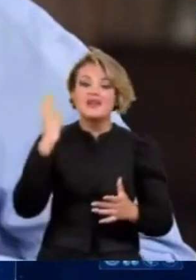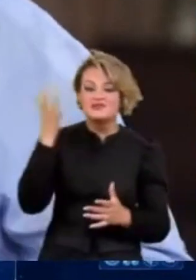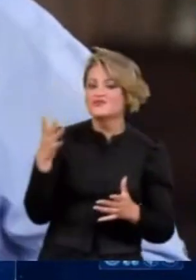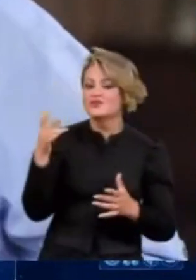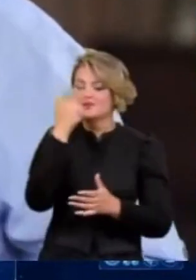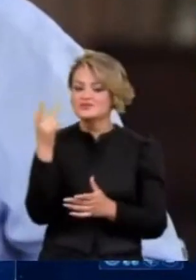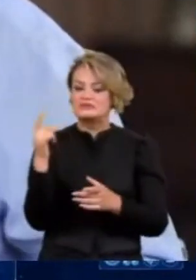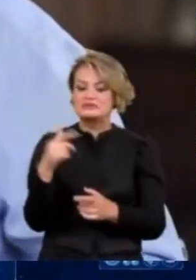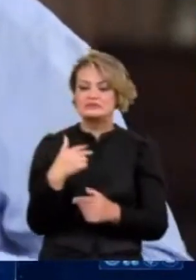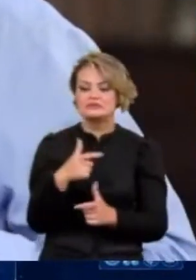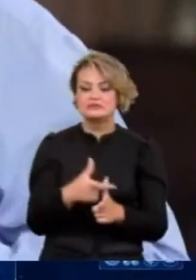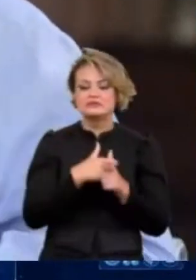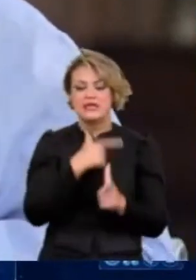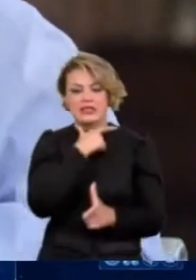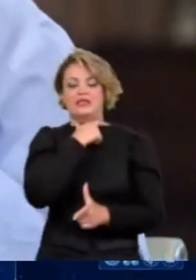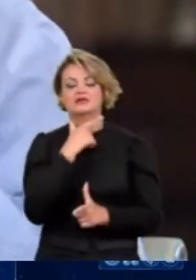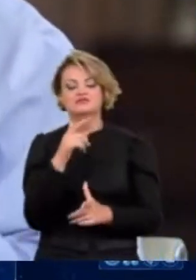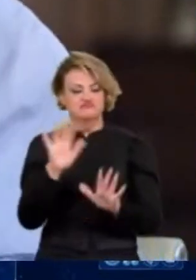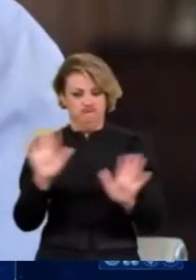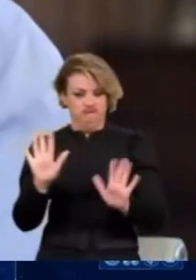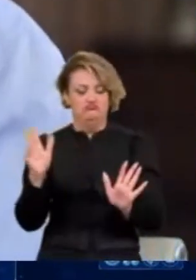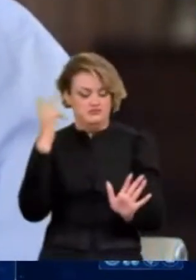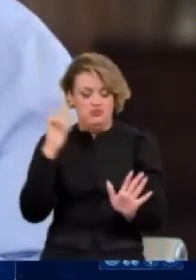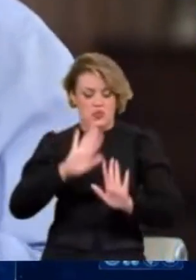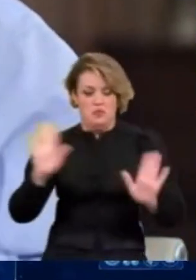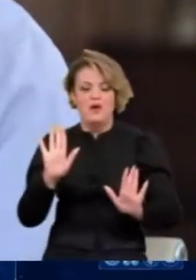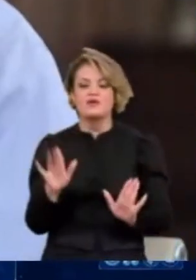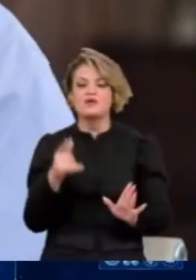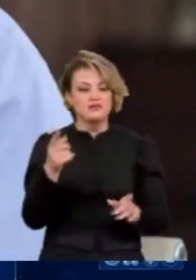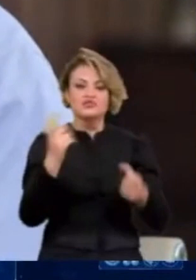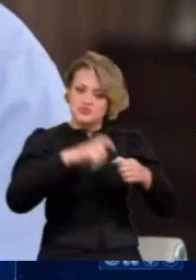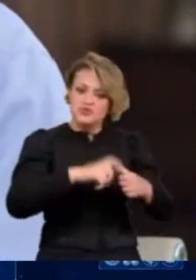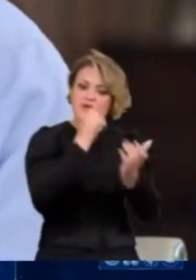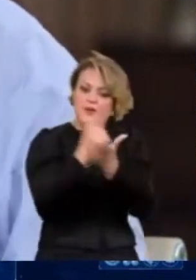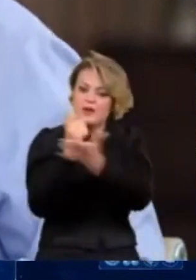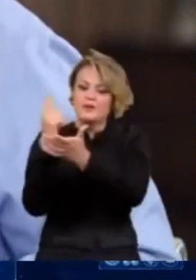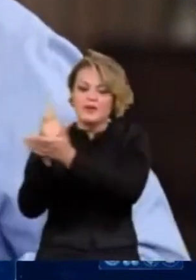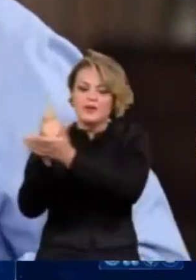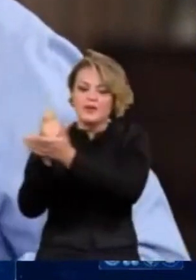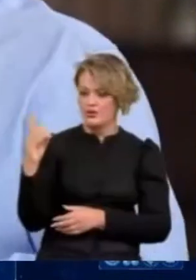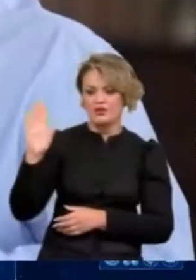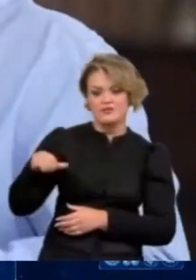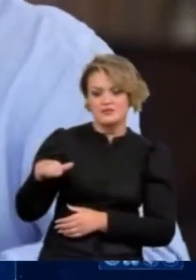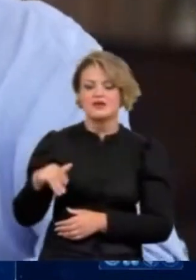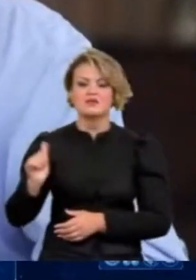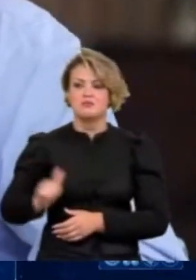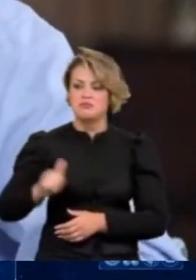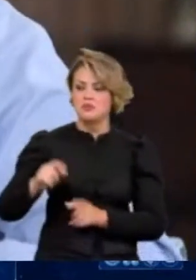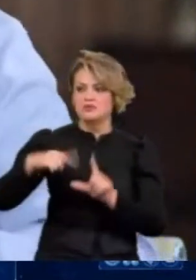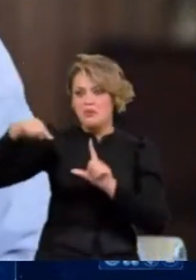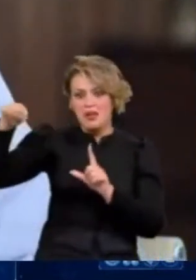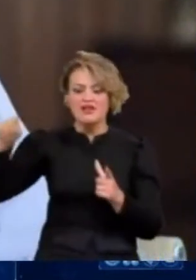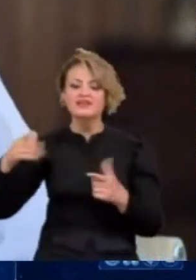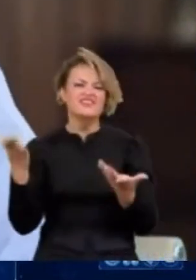performance né então ele falou com tranquilidade pode dizer falou do Desenrola falou